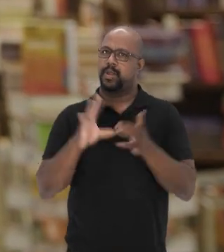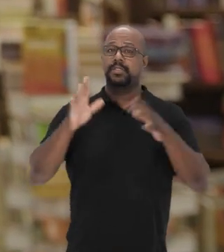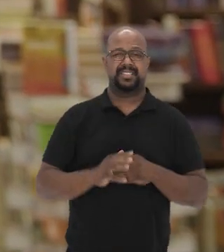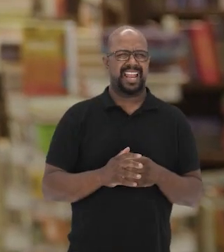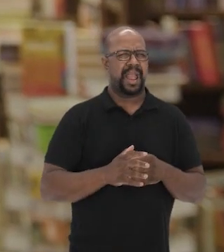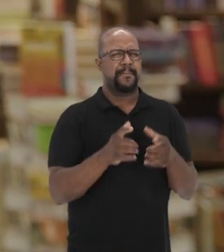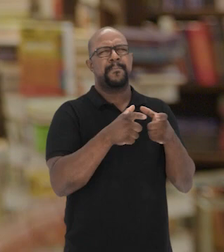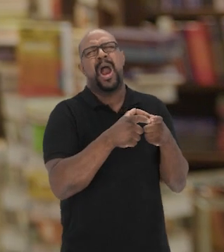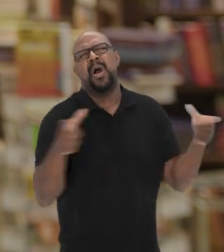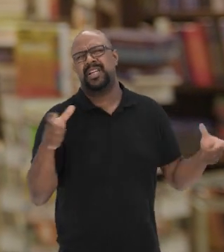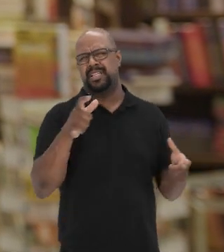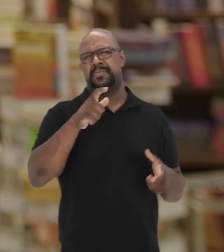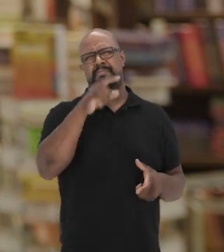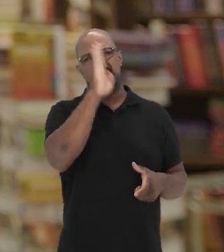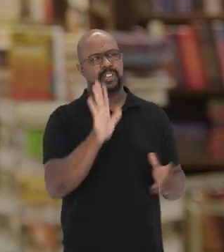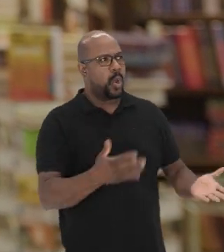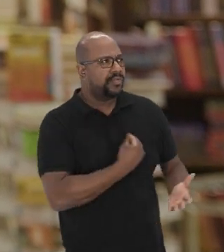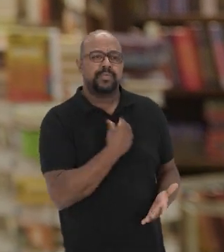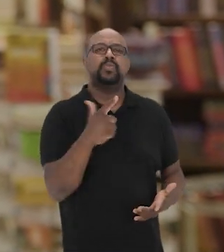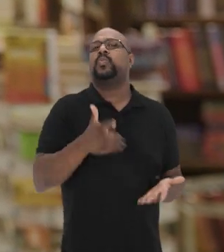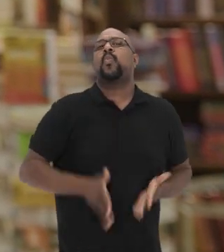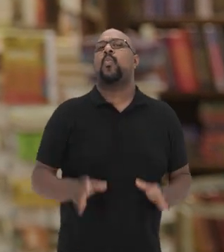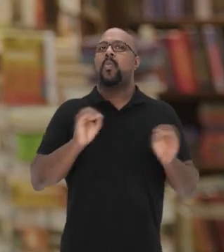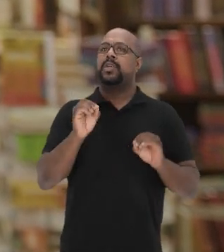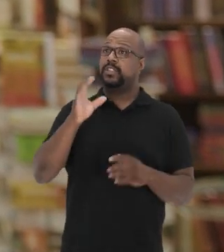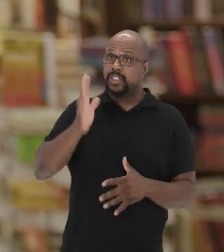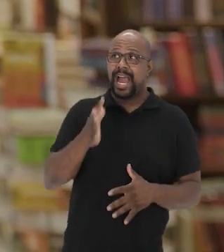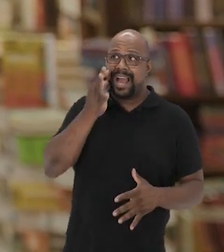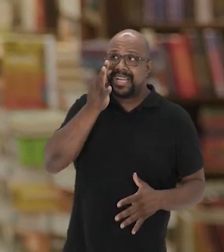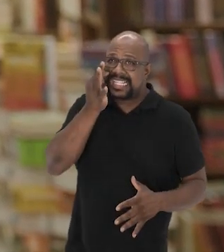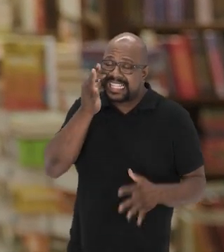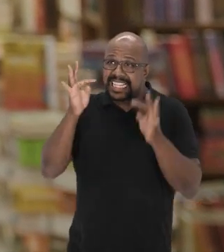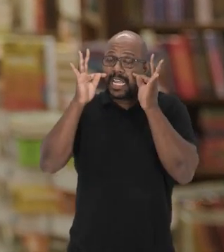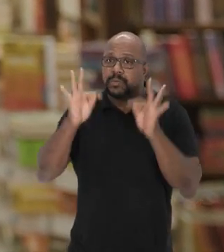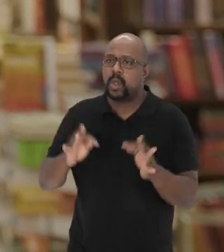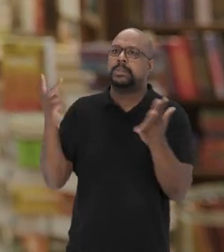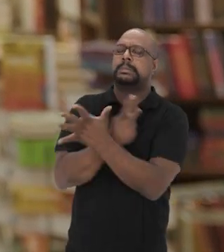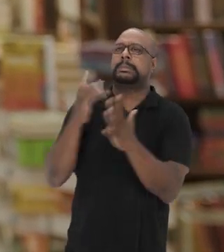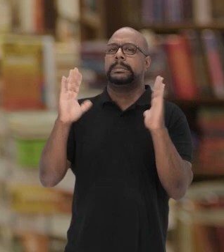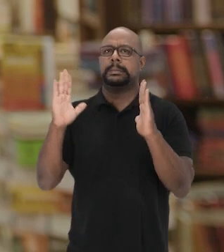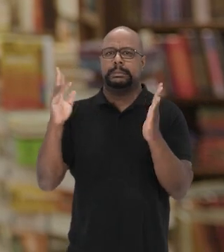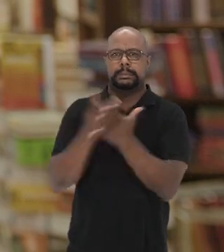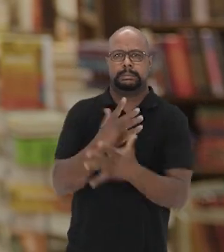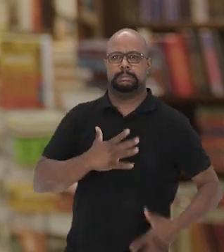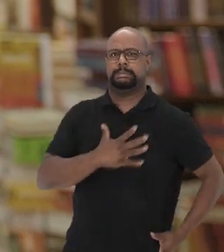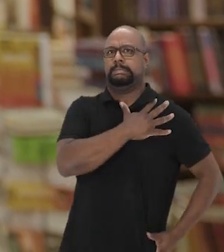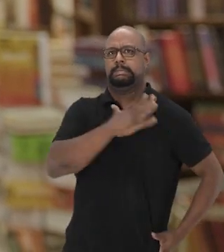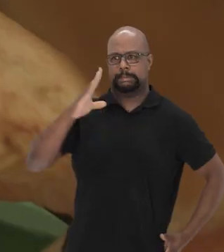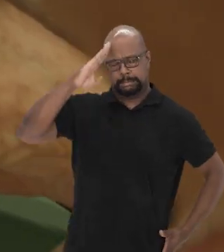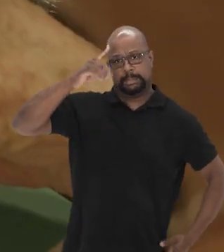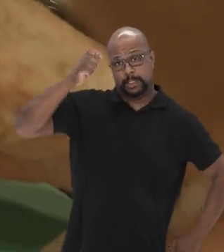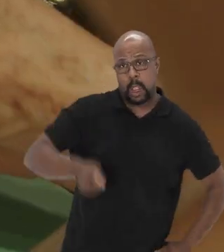da população brasileira não tinha nascido portanto e quem foi testemunha de alguma fase da ditadura precisa lembrar precisa